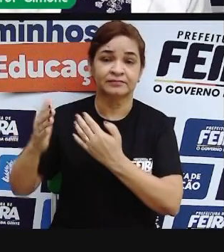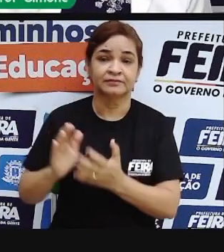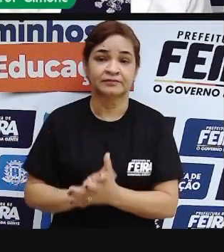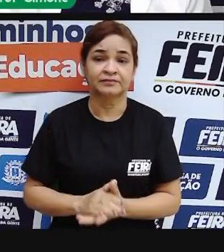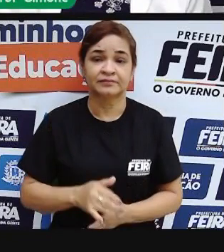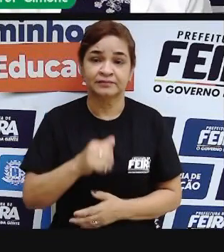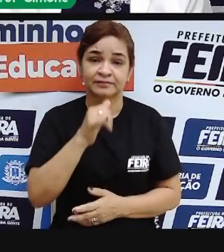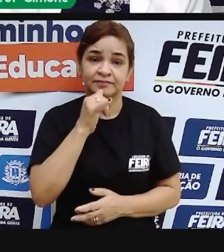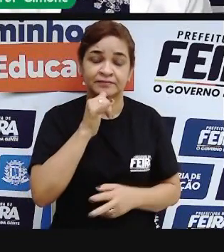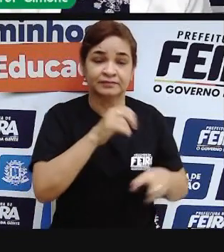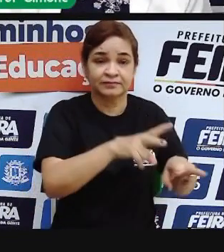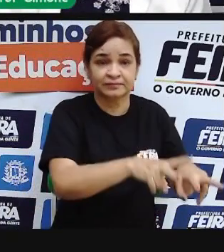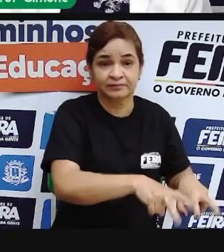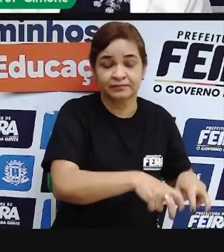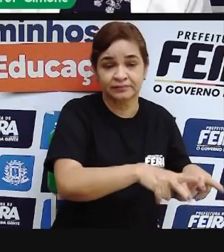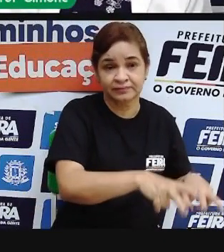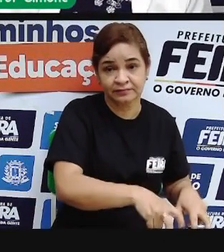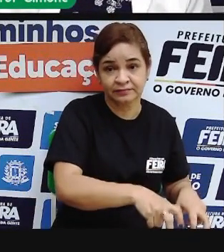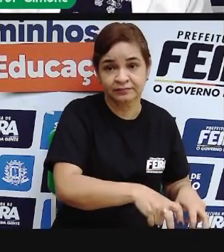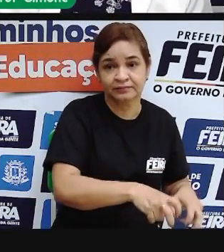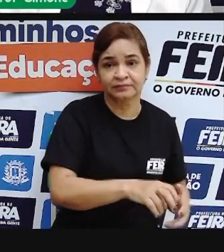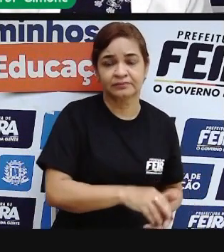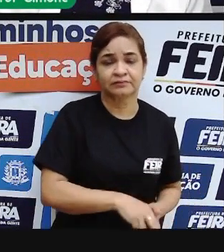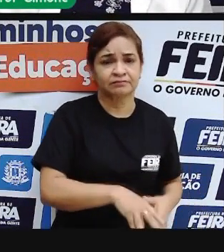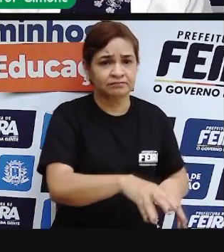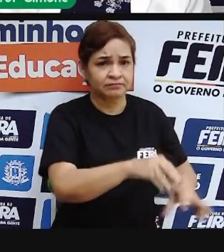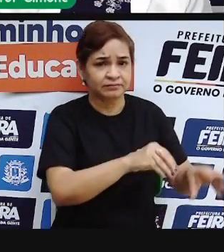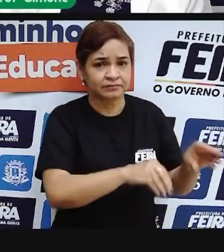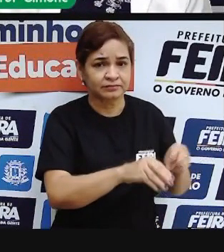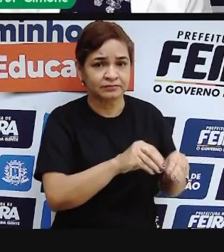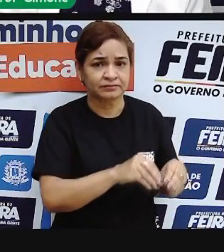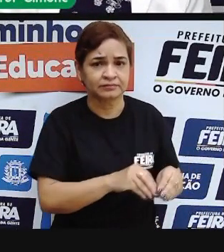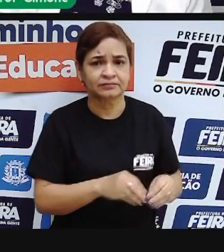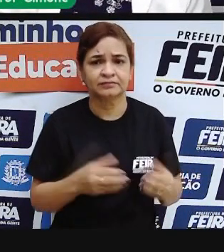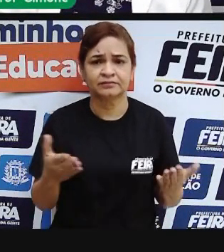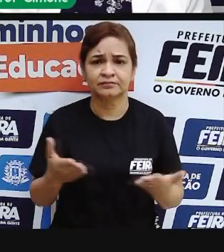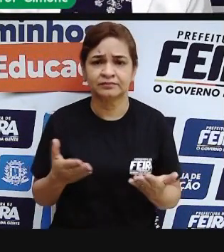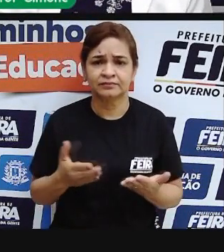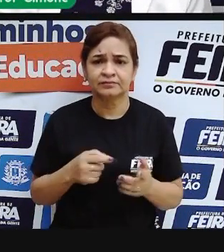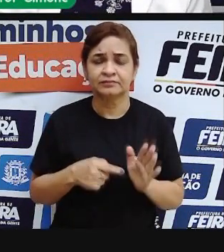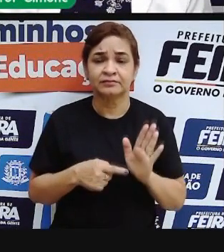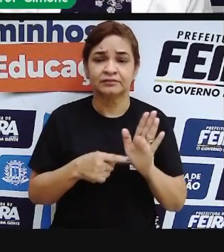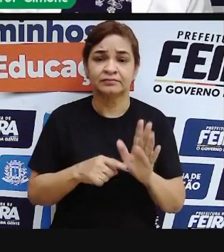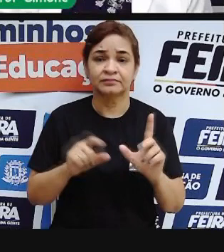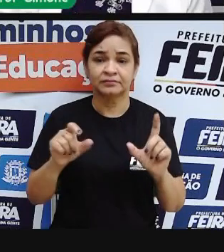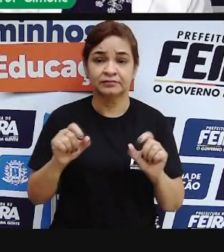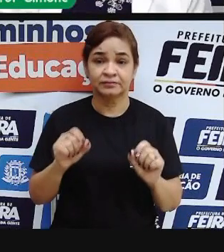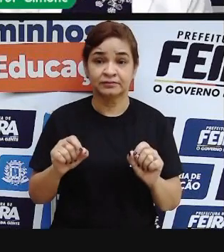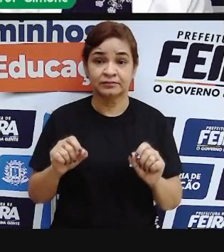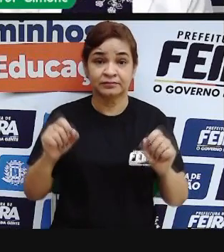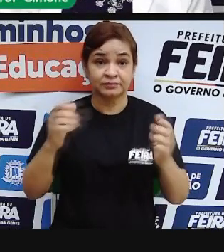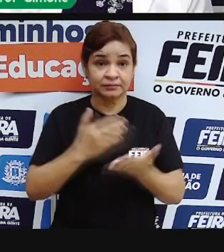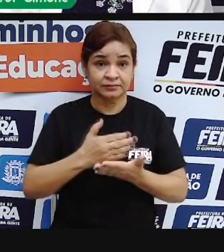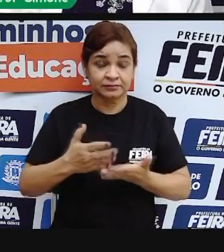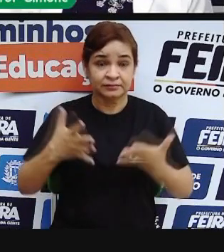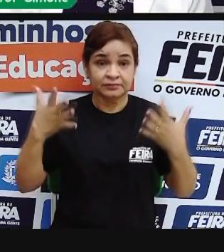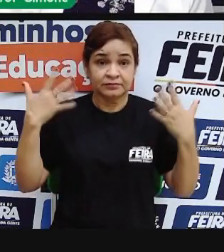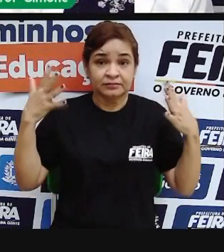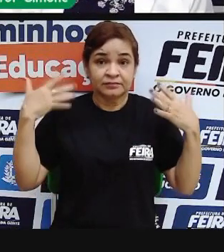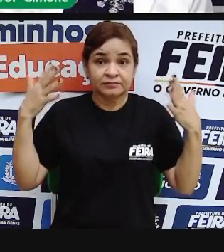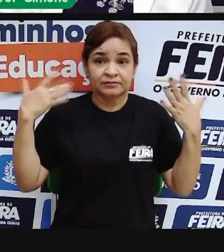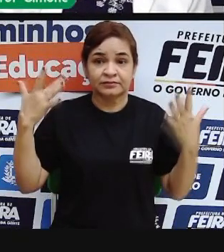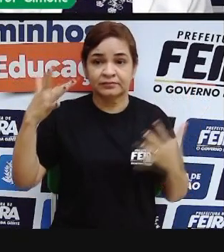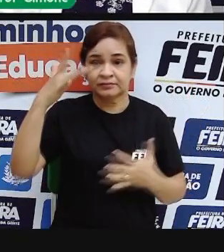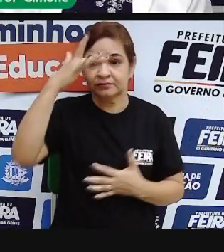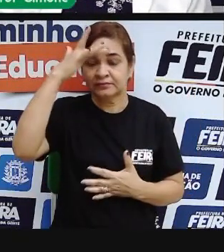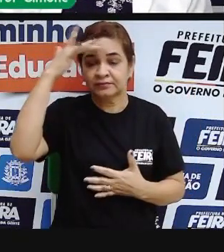colheita e da fertilidade. Os festejos nessa época indicavam a chegada do verão. Os moradores das